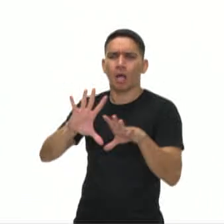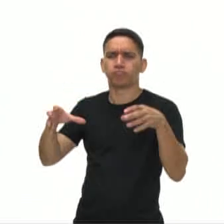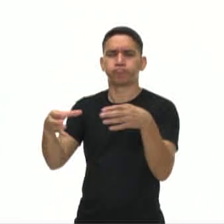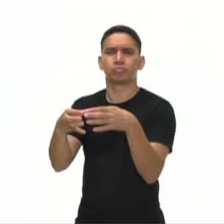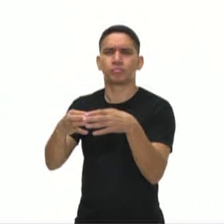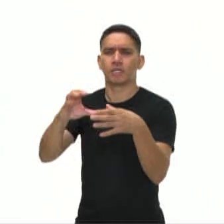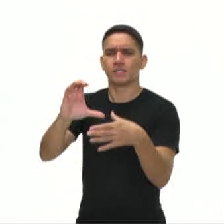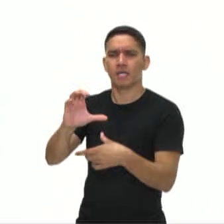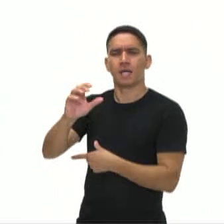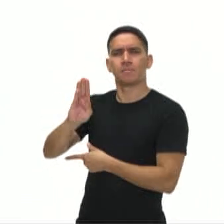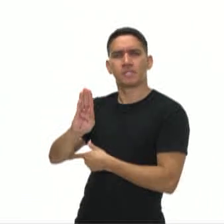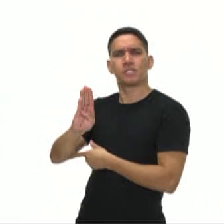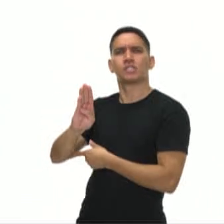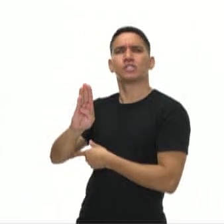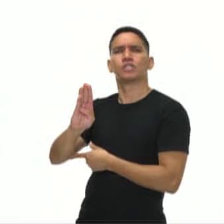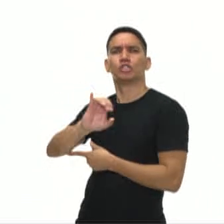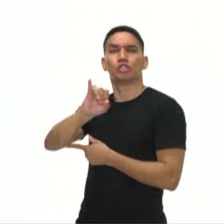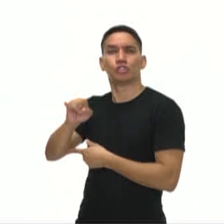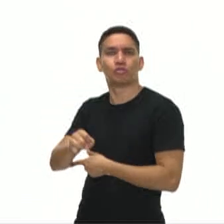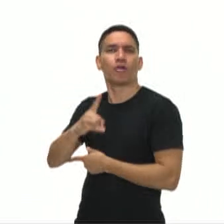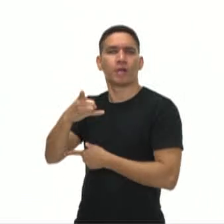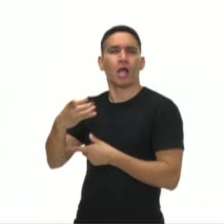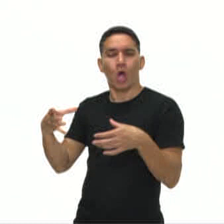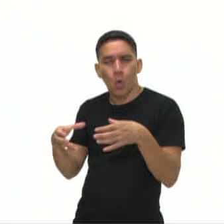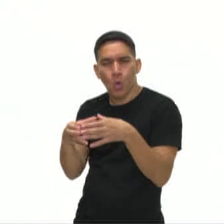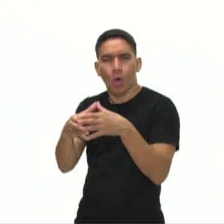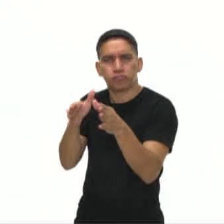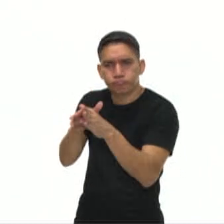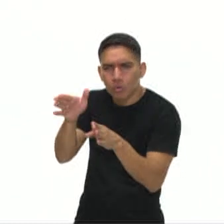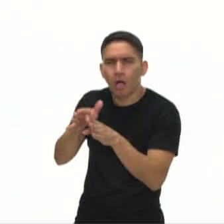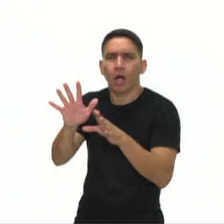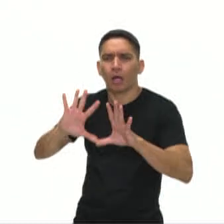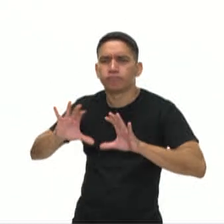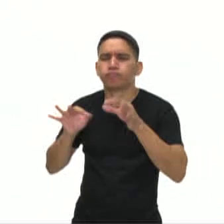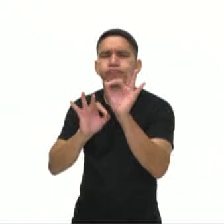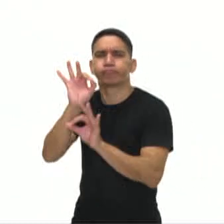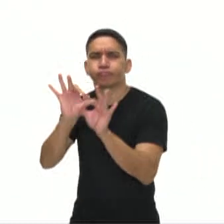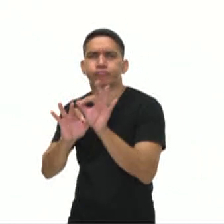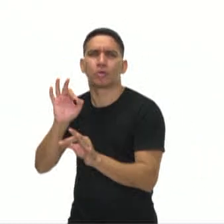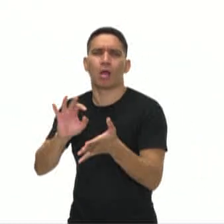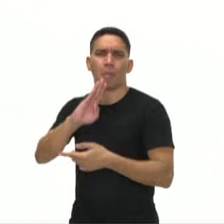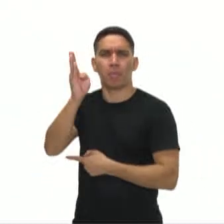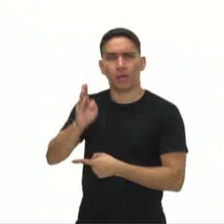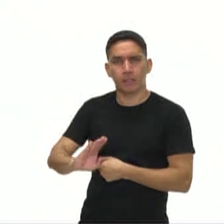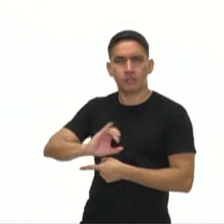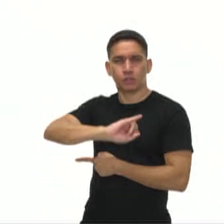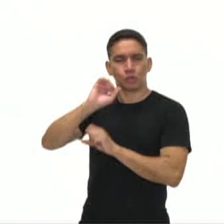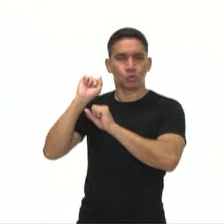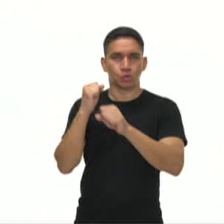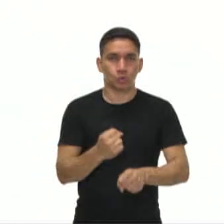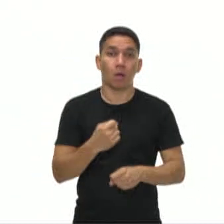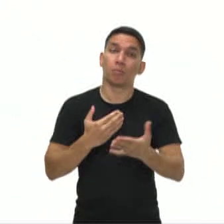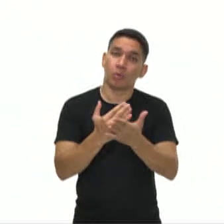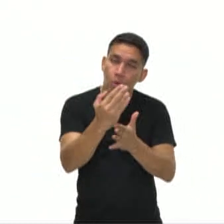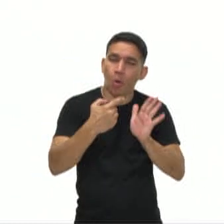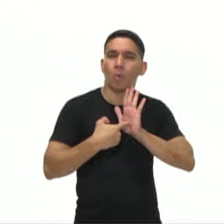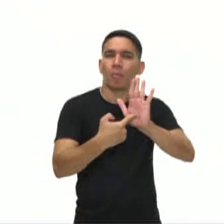CBJ. Então, o judô veio a estrear nas Olimpíadas apenas como demonstração